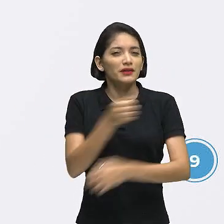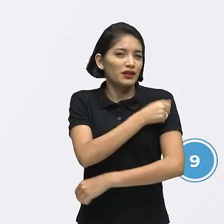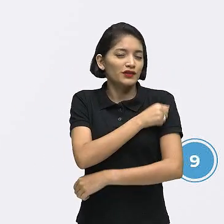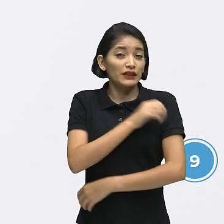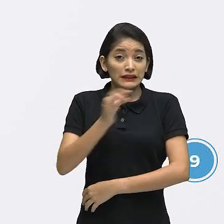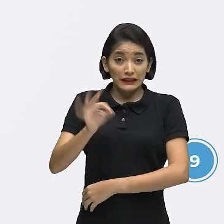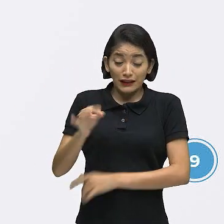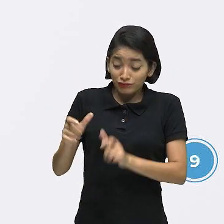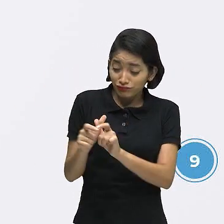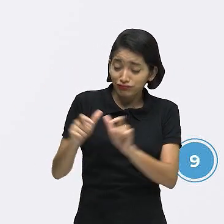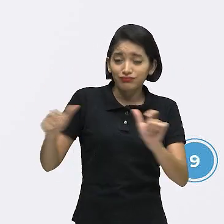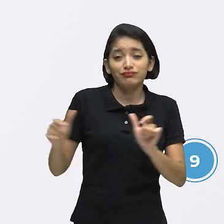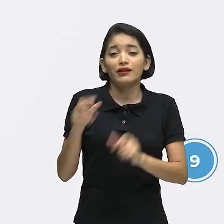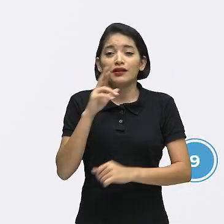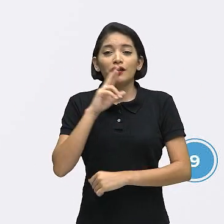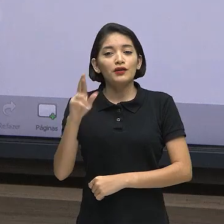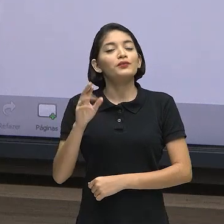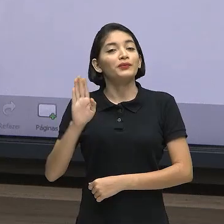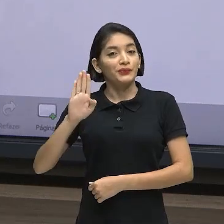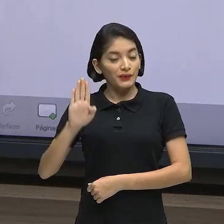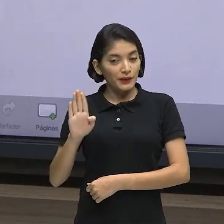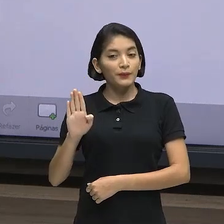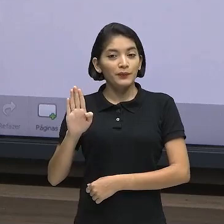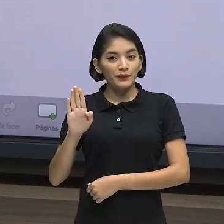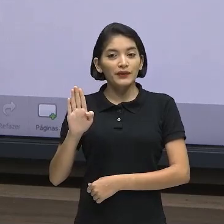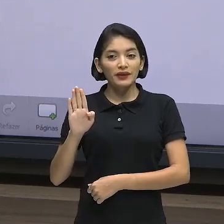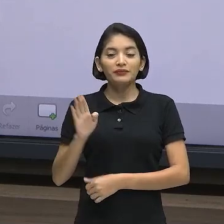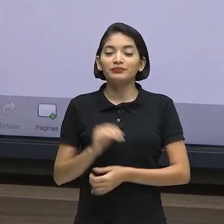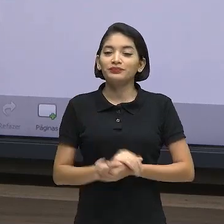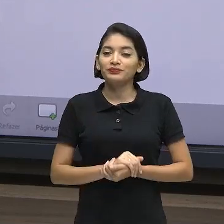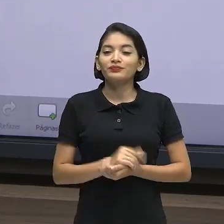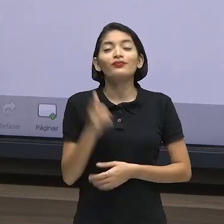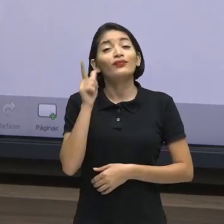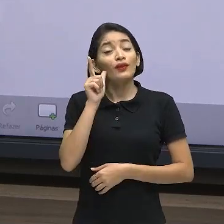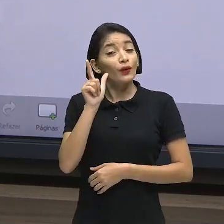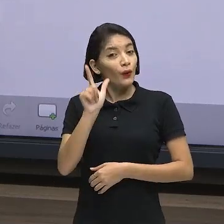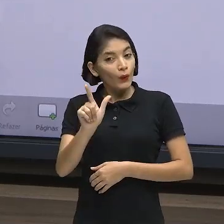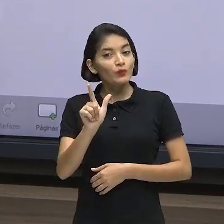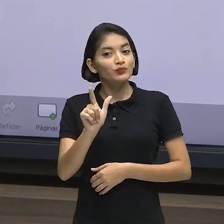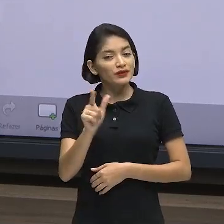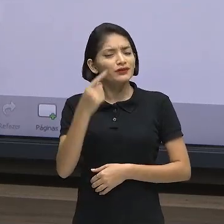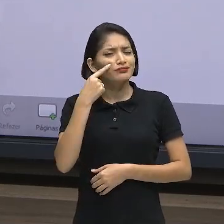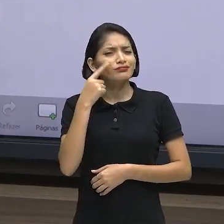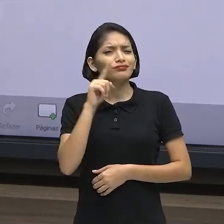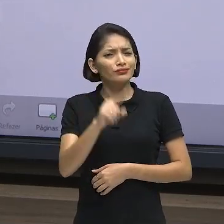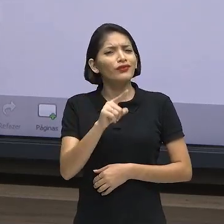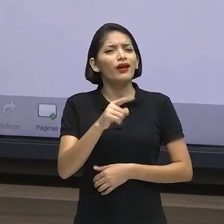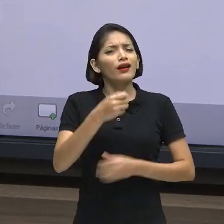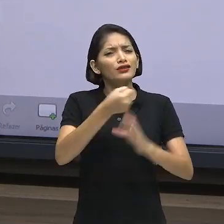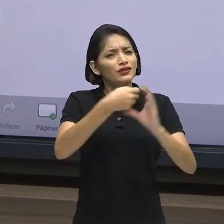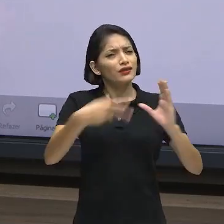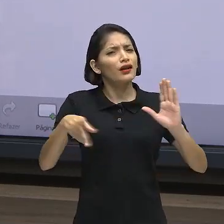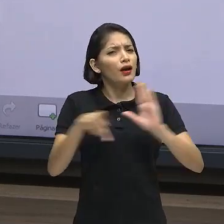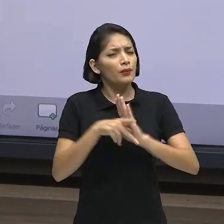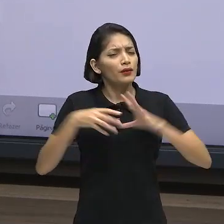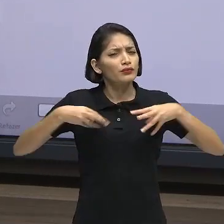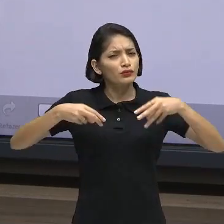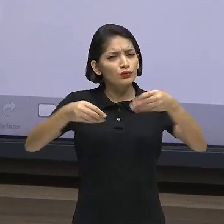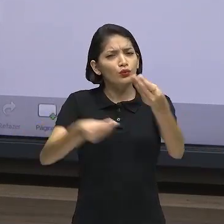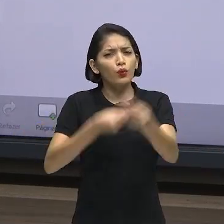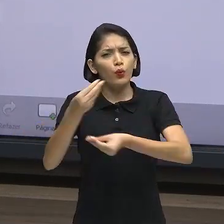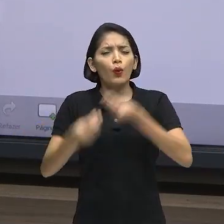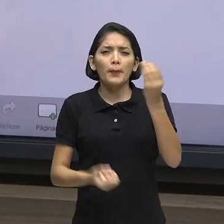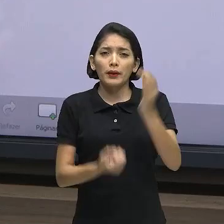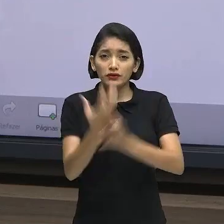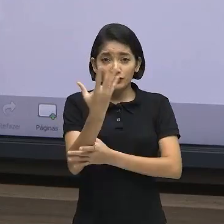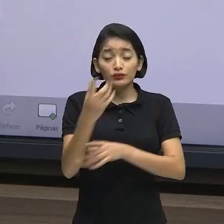a grande maioria marcou a alternativa B, né? Conseguiram ali identificar as características do solo, como ele é formado,